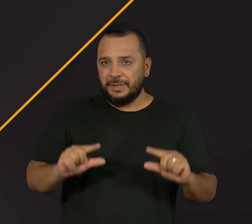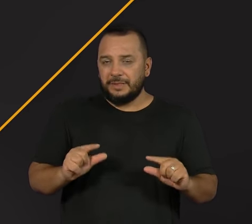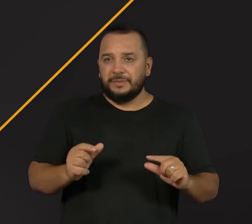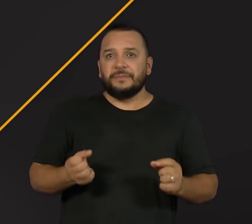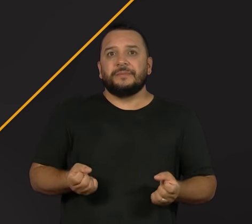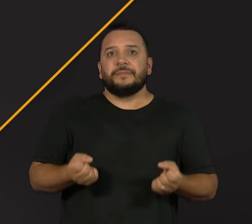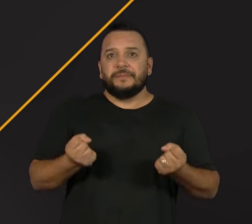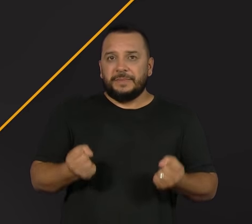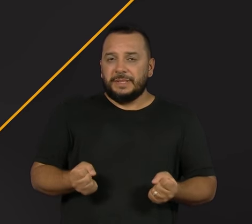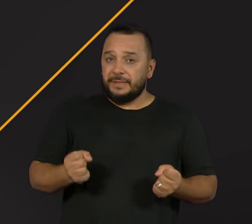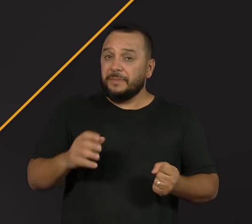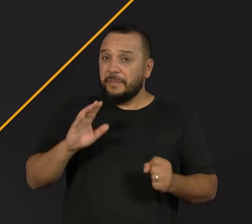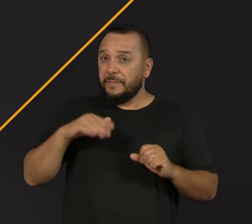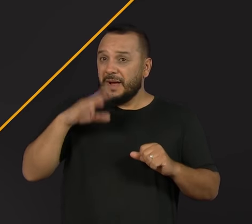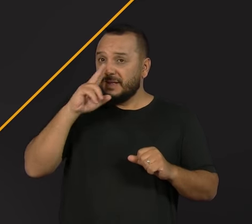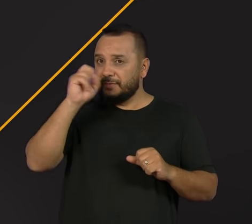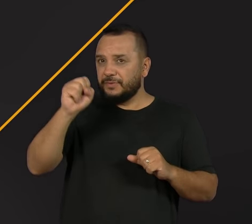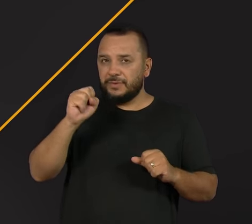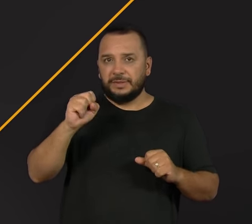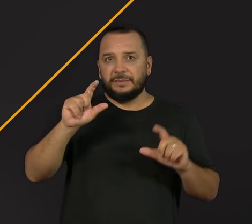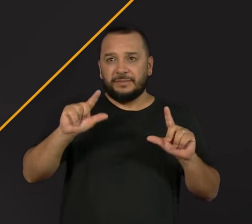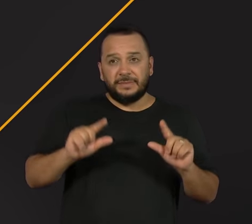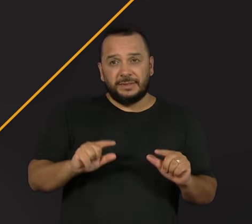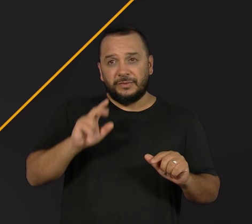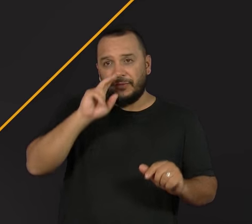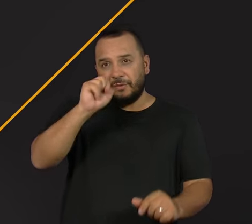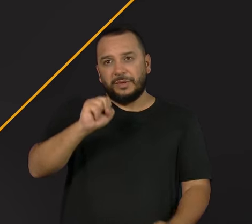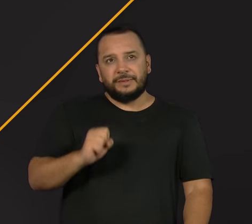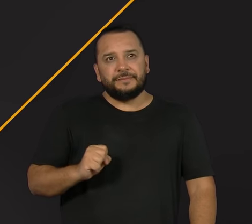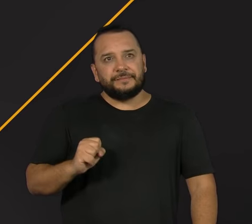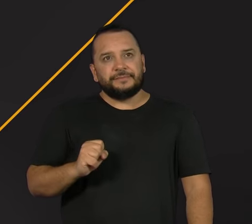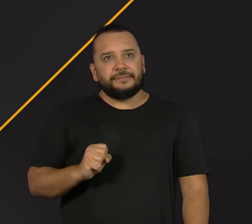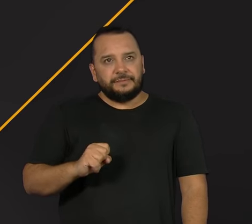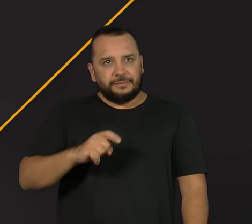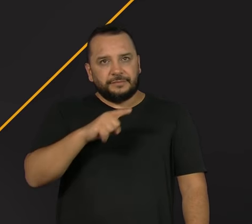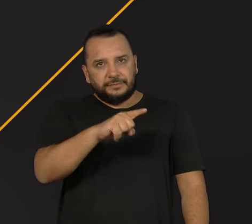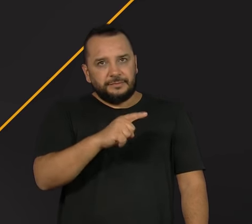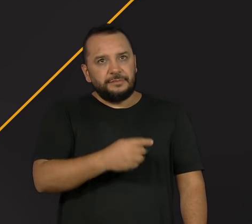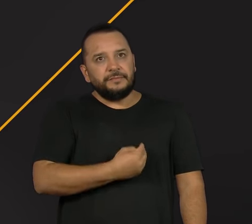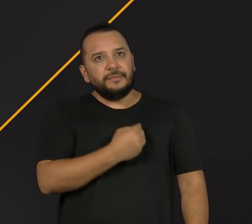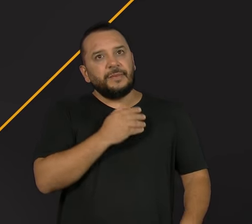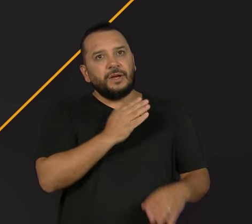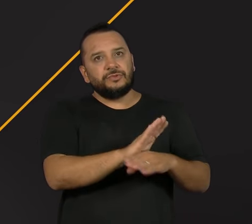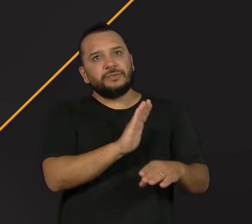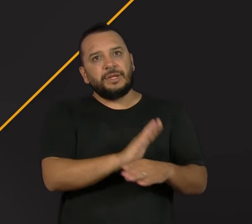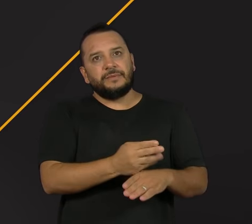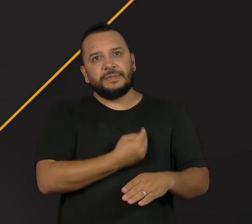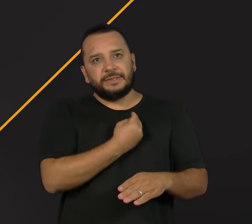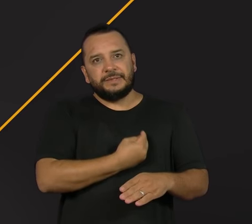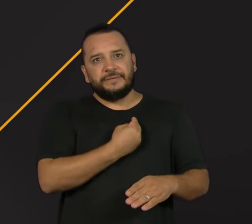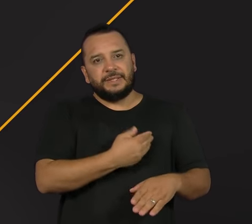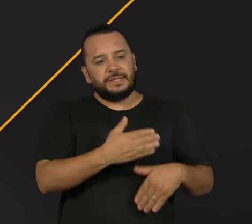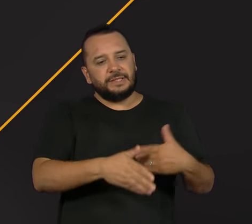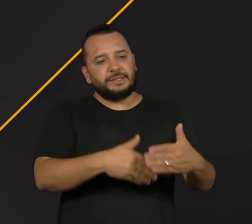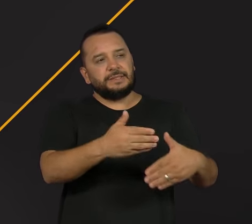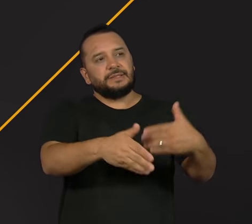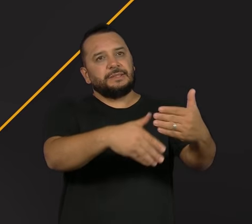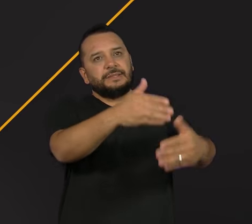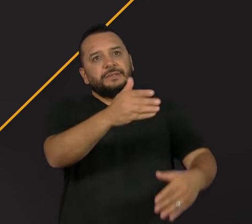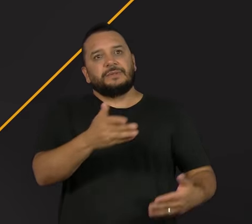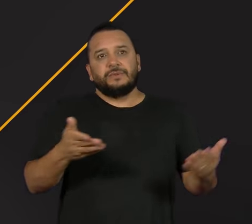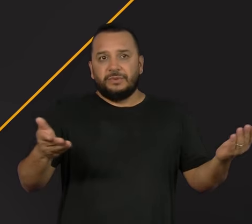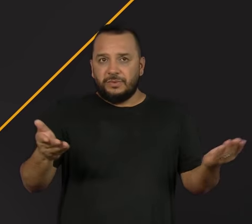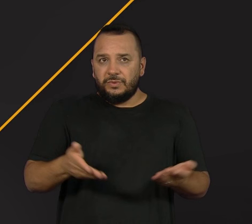mais impulso, menos impulso. Isso vai te render para o resto da vida. E hoje nós estamos sofrendo com